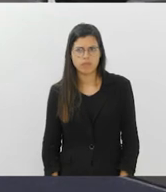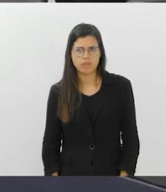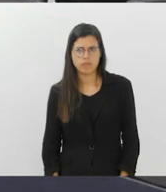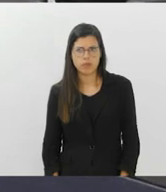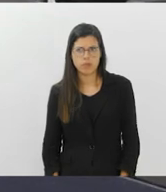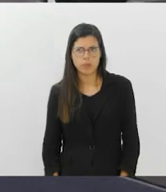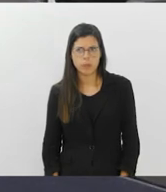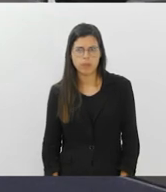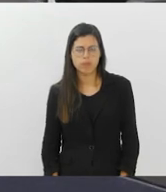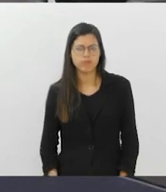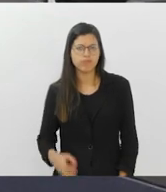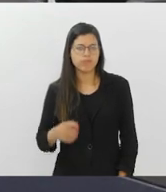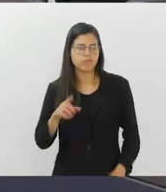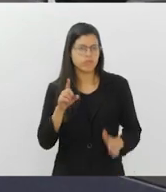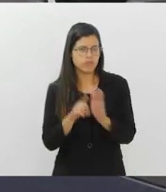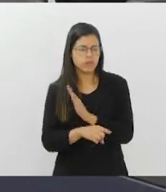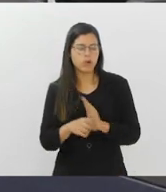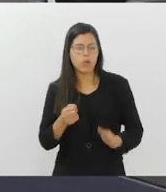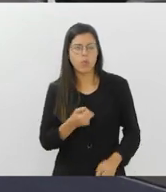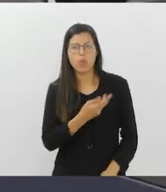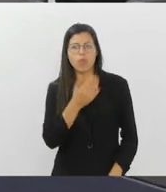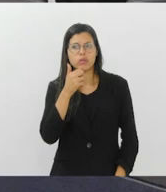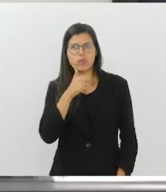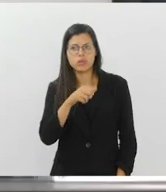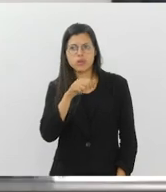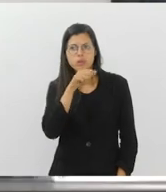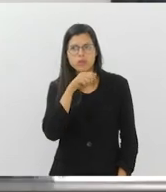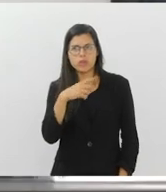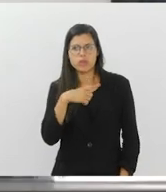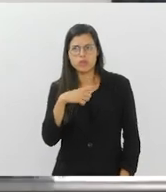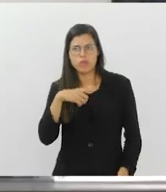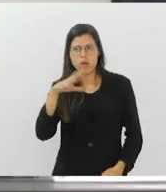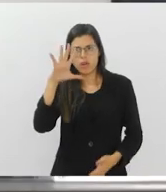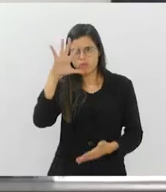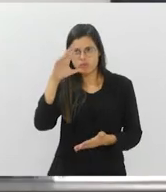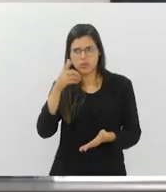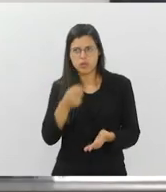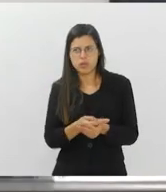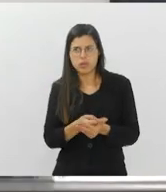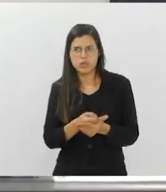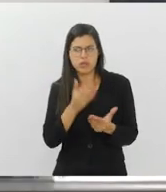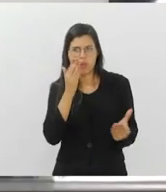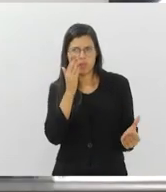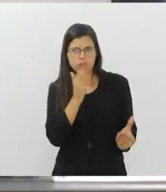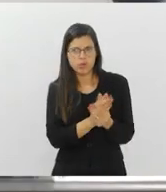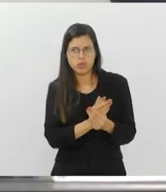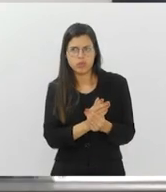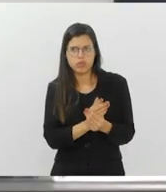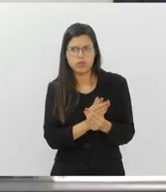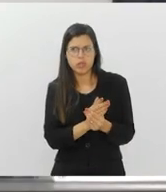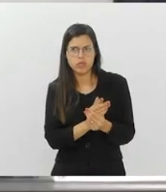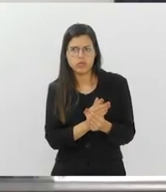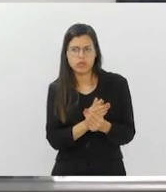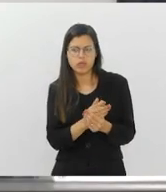Quantas mães que estão aqui tiveram decisões julgadas, transitadas e julgadas, que estão sendo